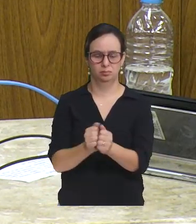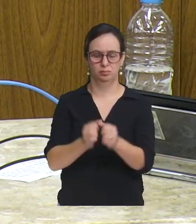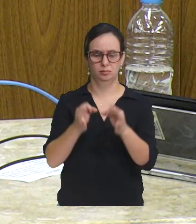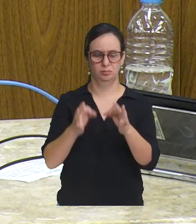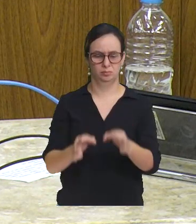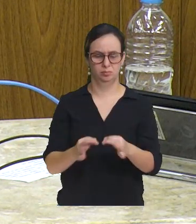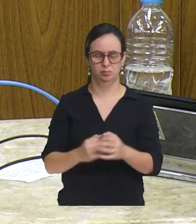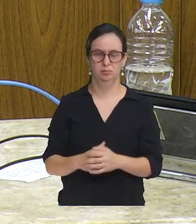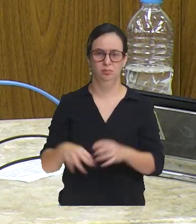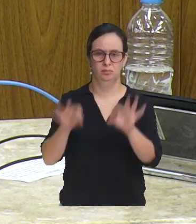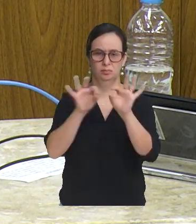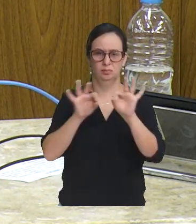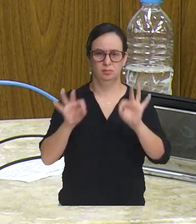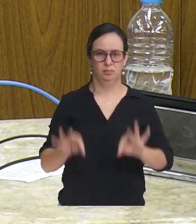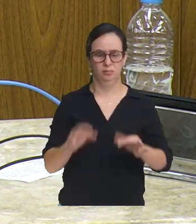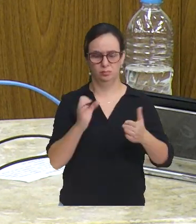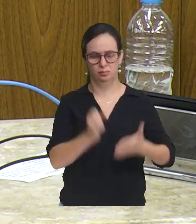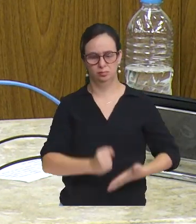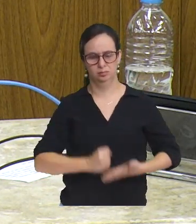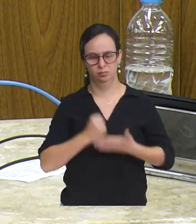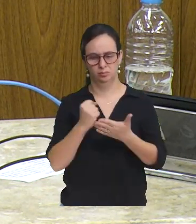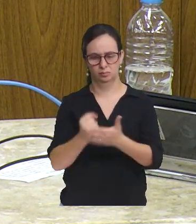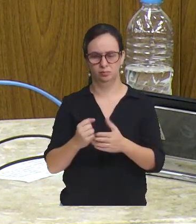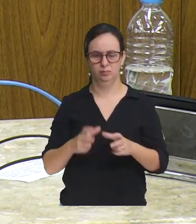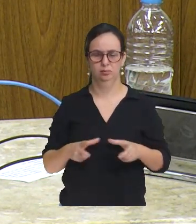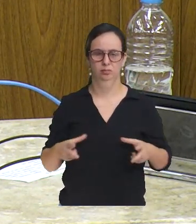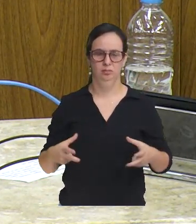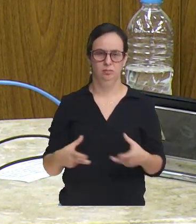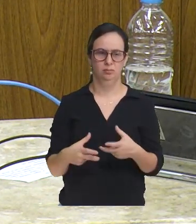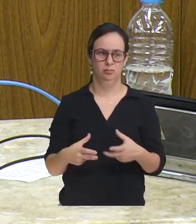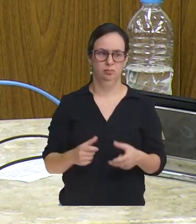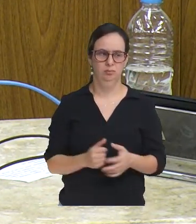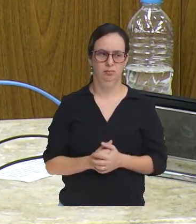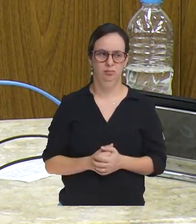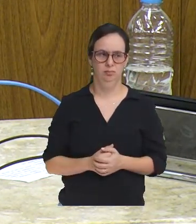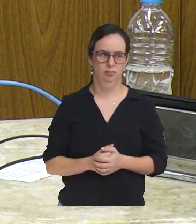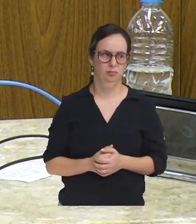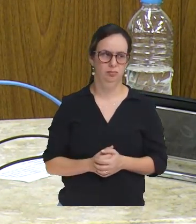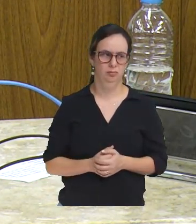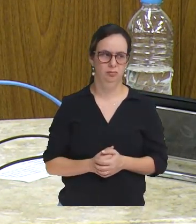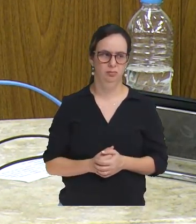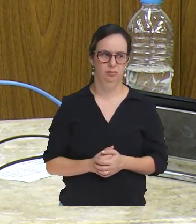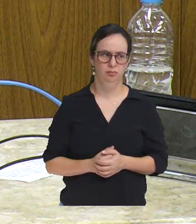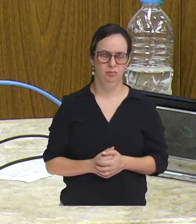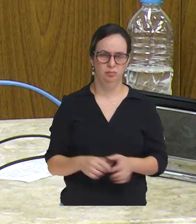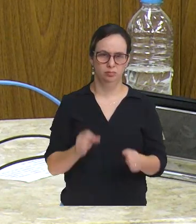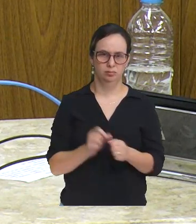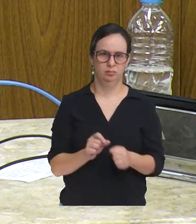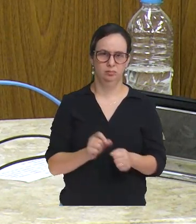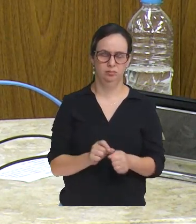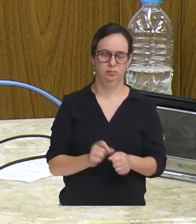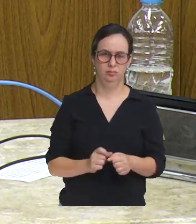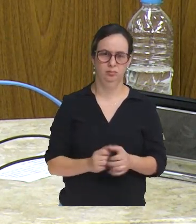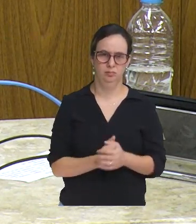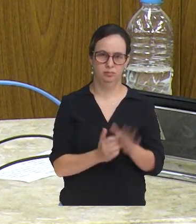benéfico para a Câmara, uma vez, né, feitas as licitações e escolhida a empresa